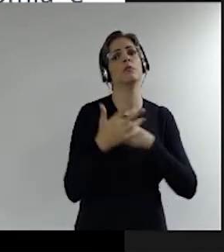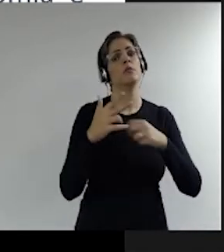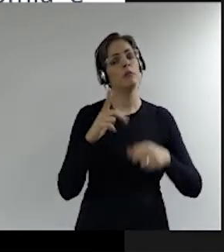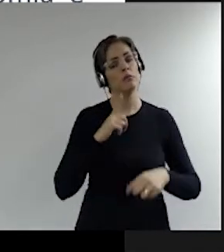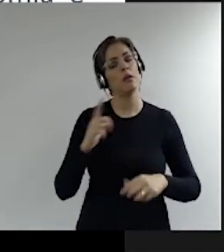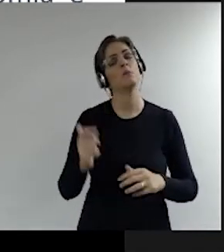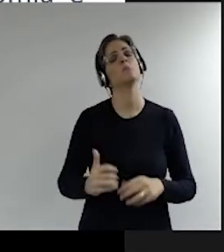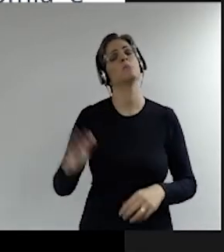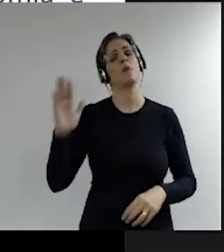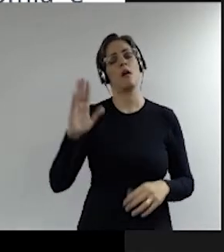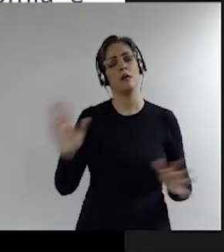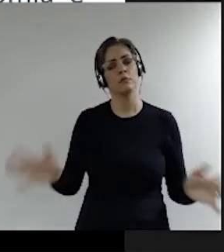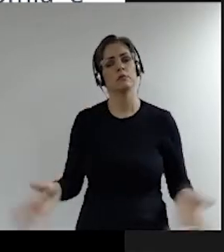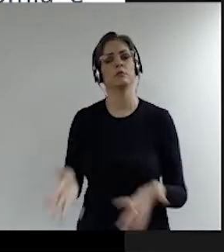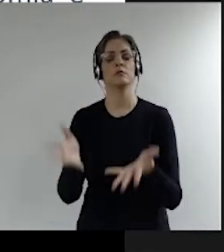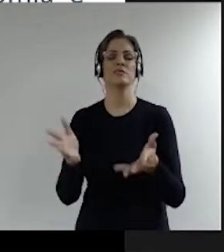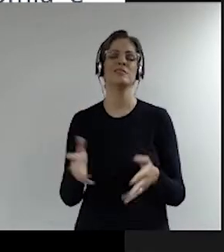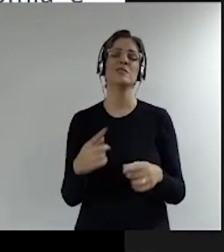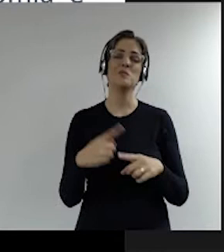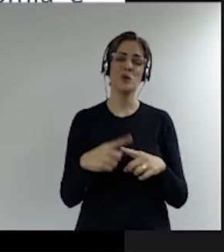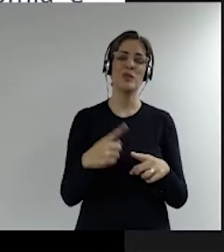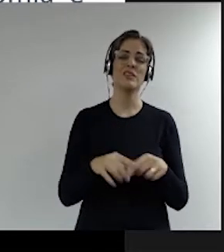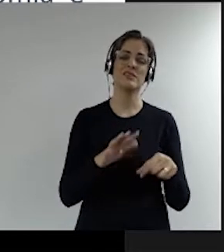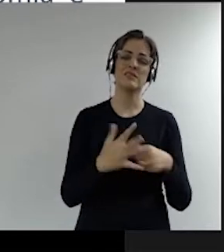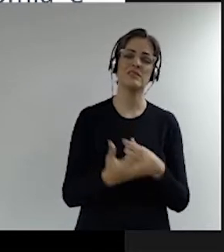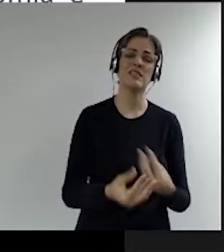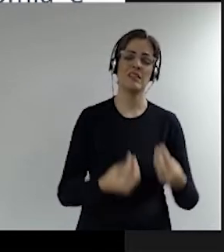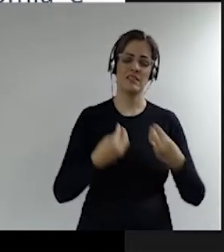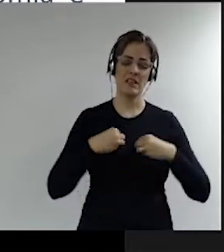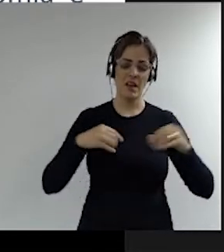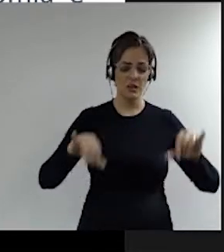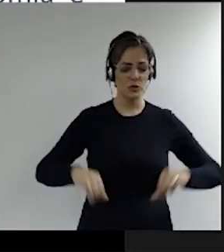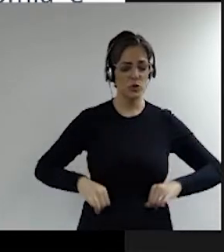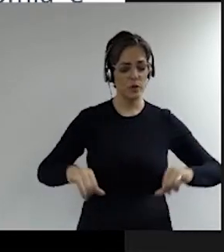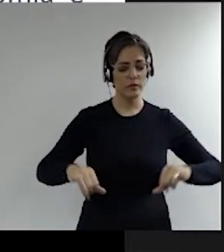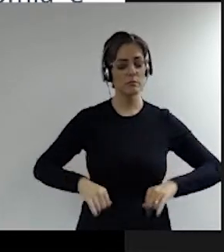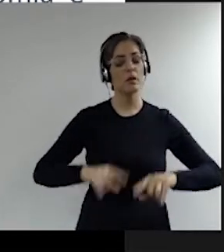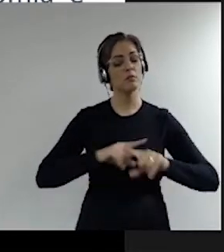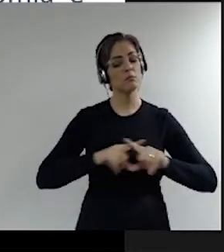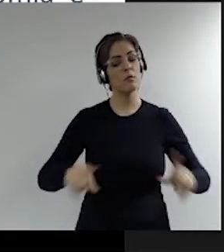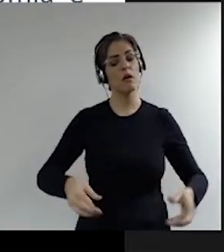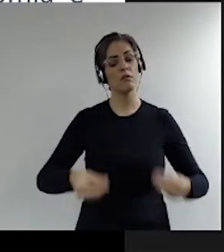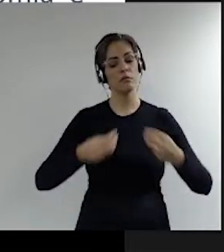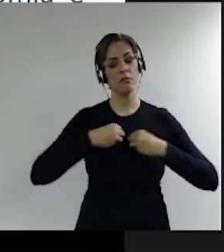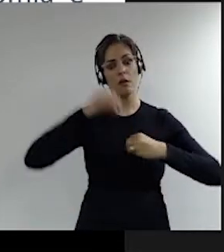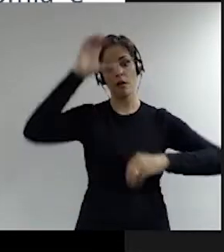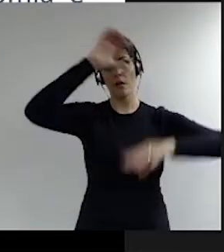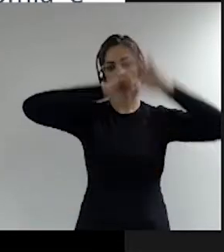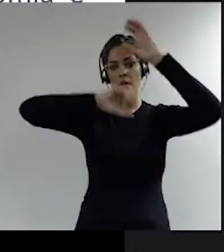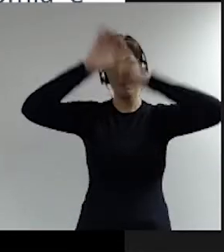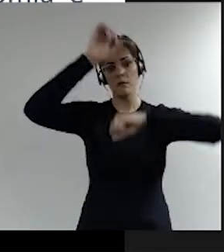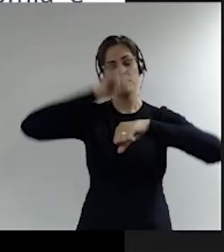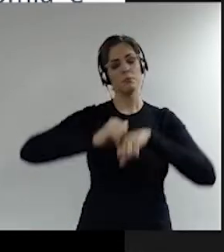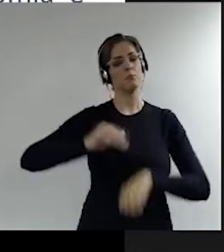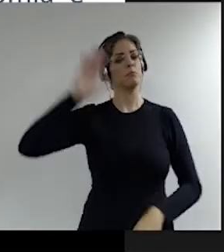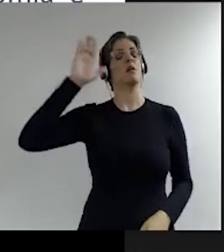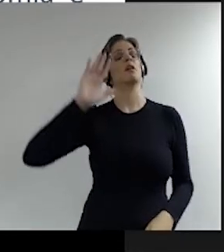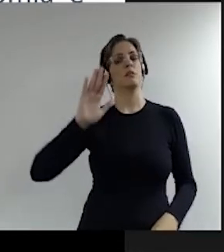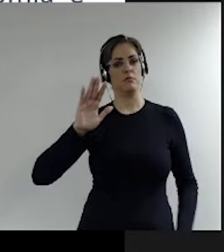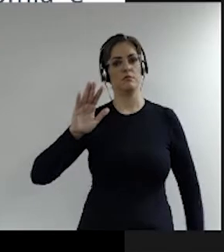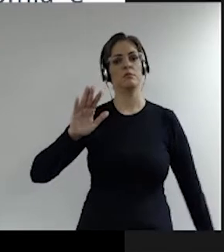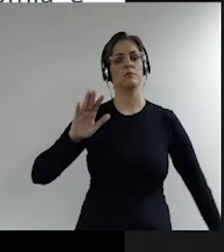de um momento de sofrimento, um momento de intensa aprendizagem. A gente sai da zona de conforto e tem que aprender novos